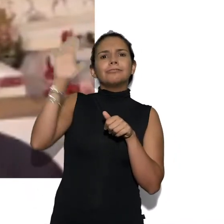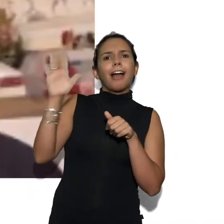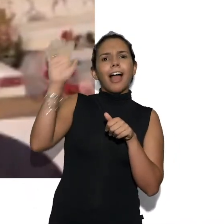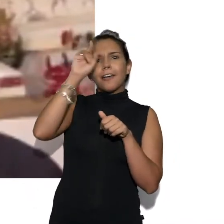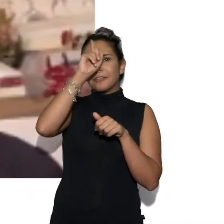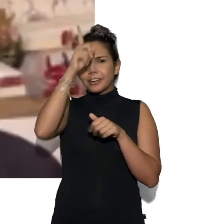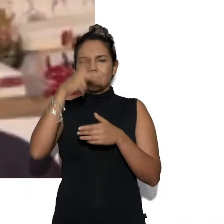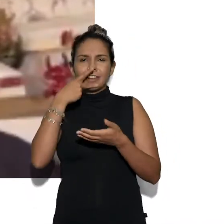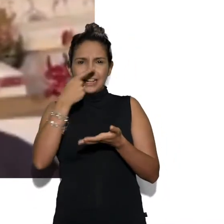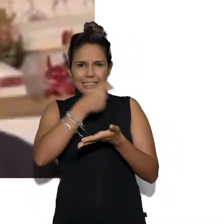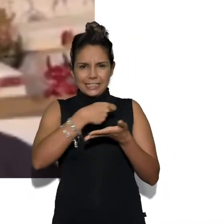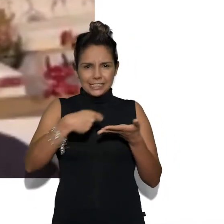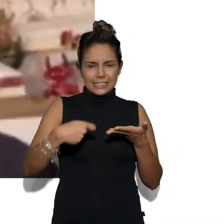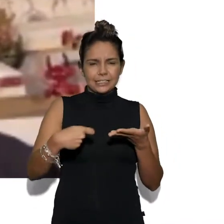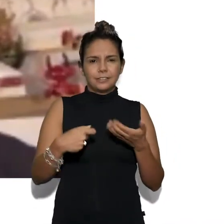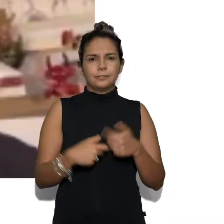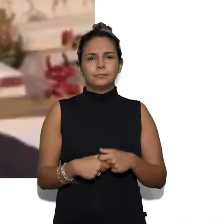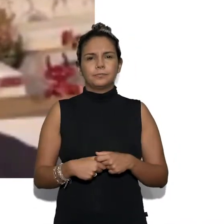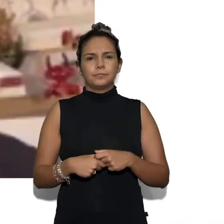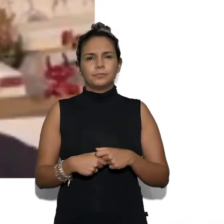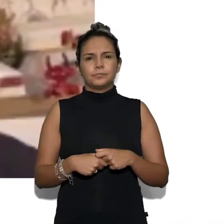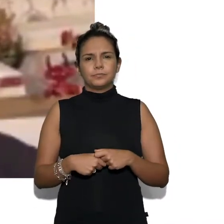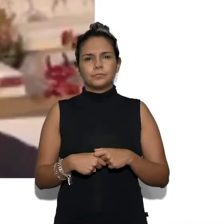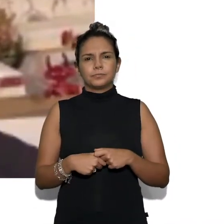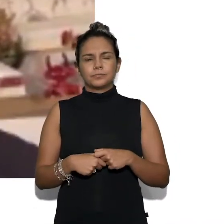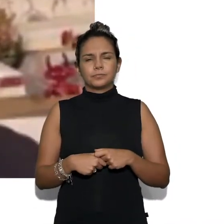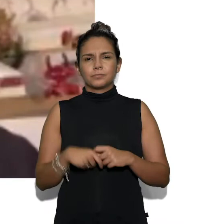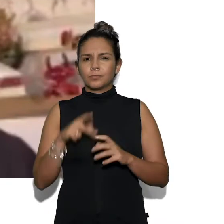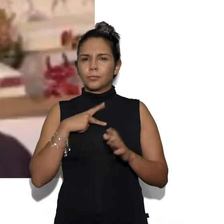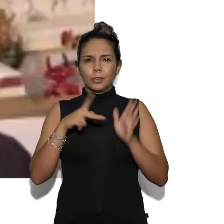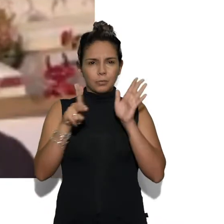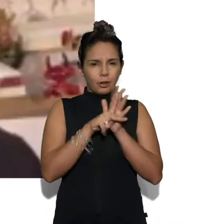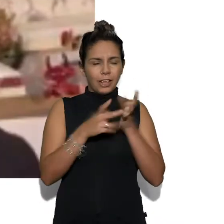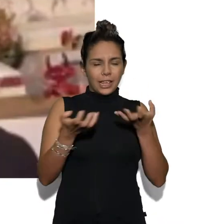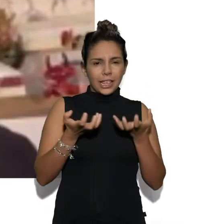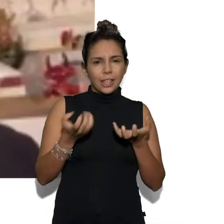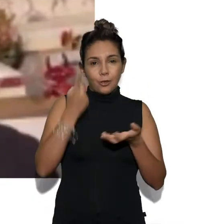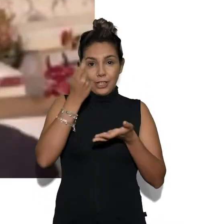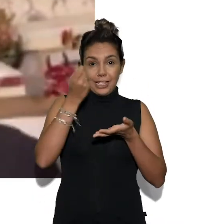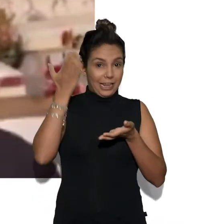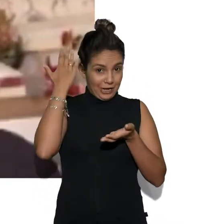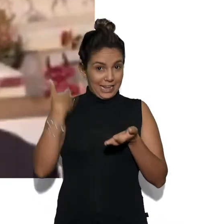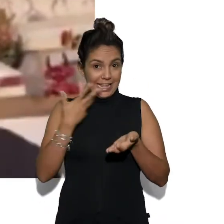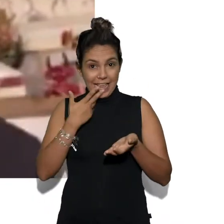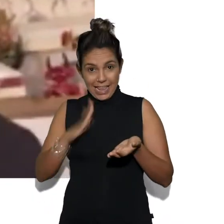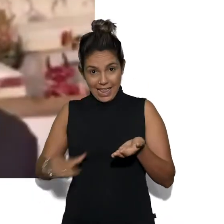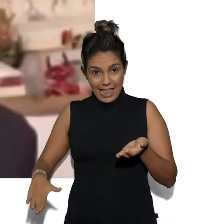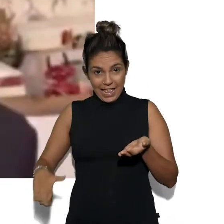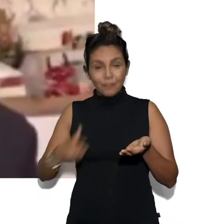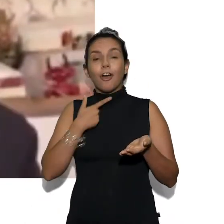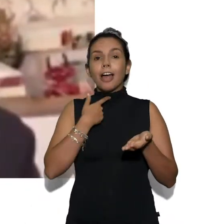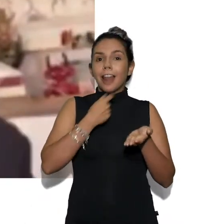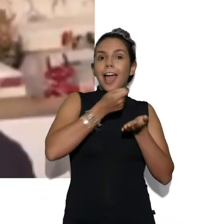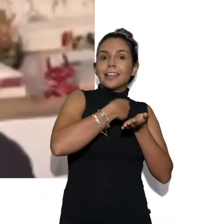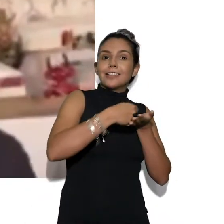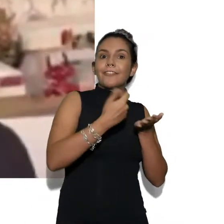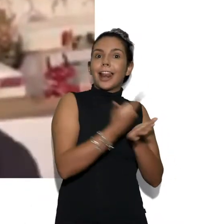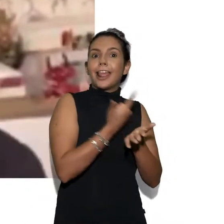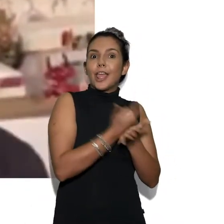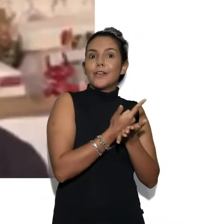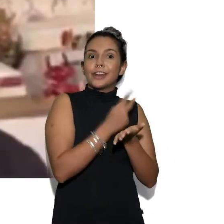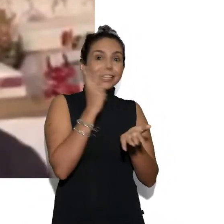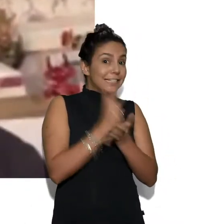falada, escrita. Eu imediatamente quis ser um escritor, ainda que não soubesse dar-lhe nome, ainda